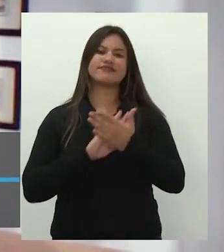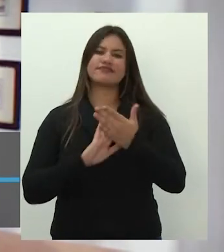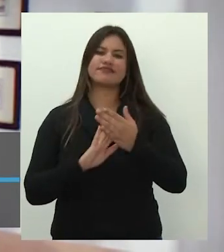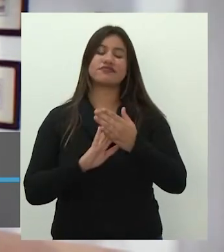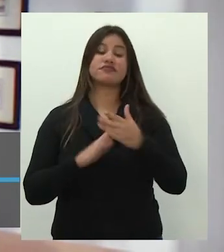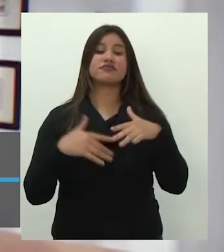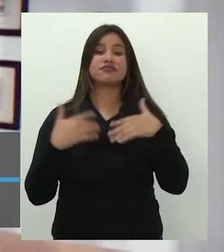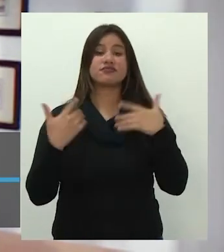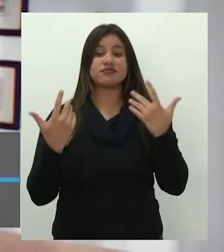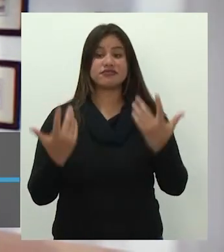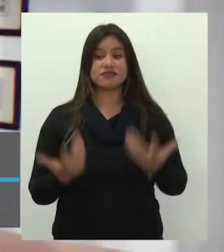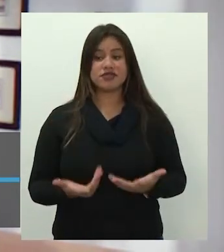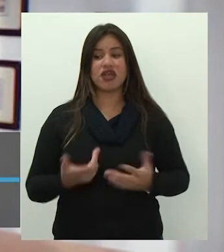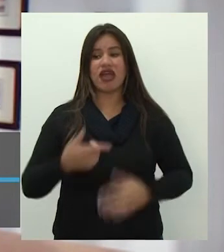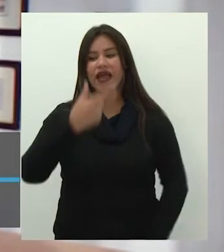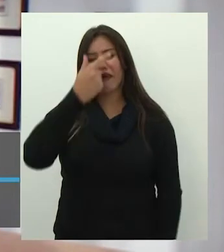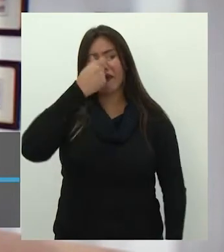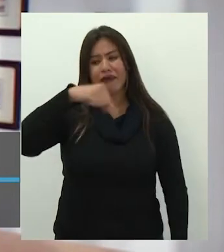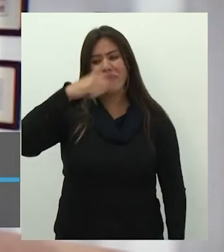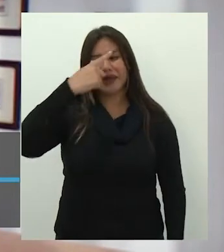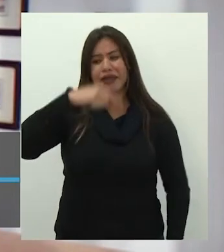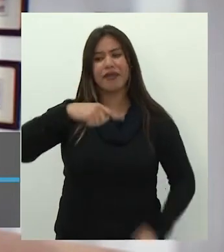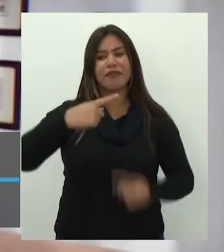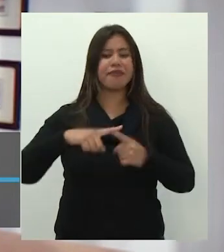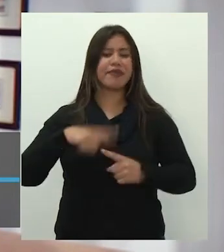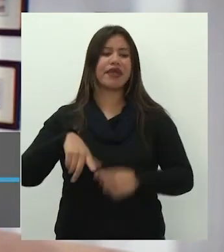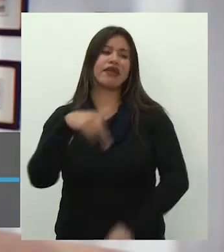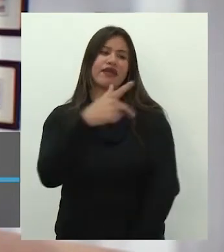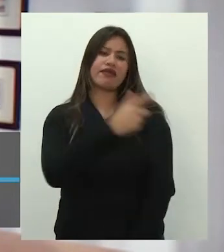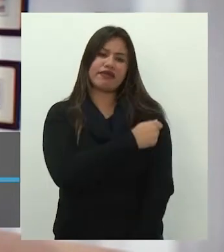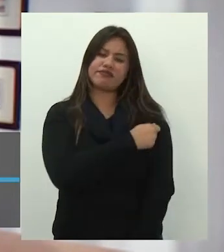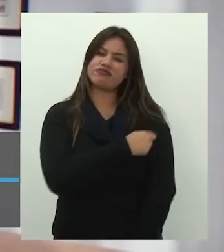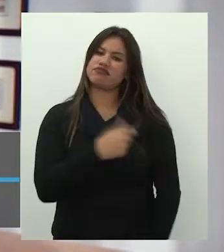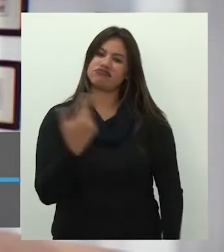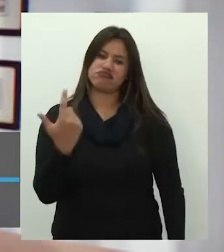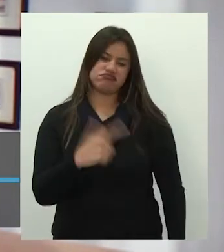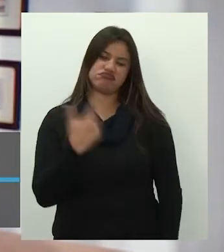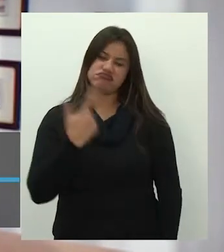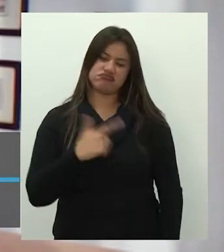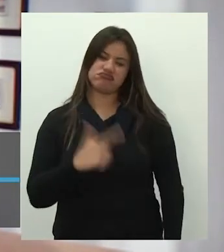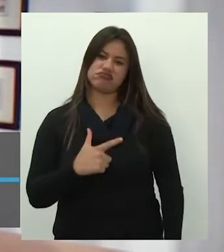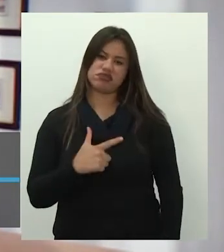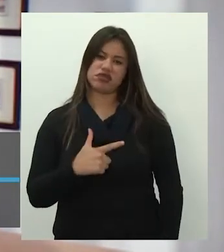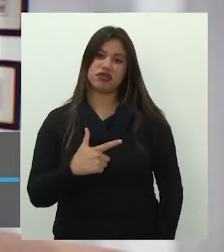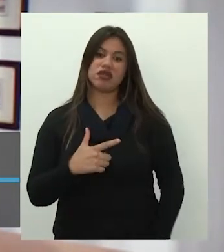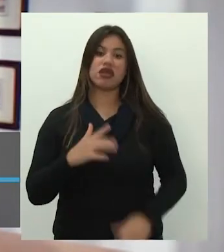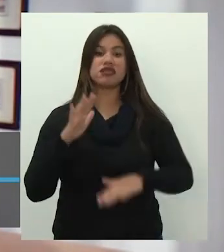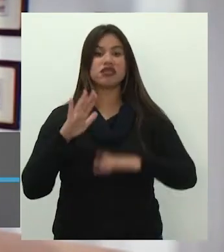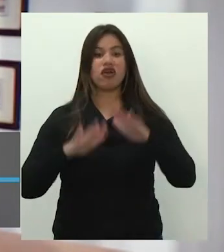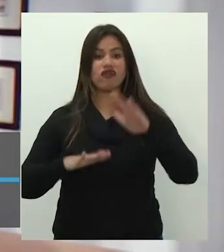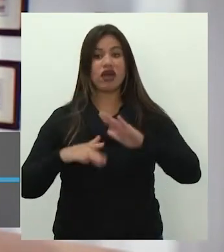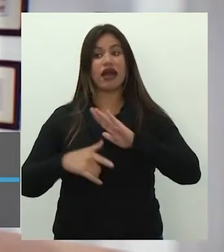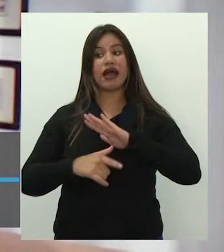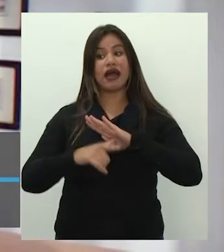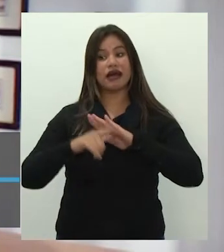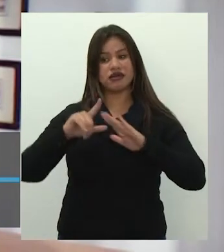causar, fiquei super gripada porque tomei a vacina, não. Já devia estar incubando